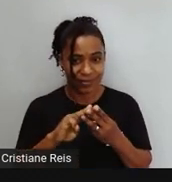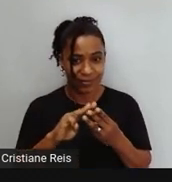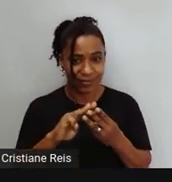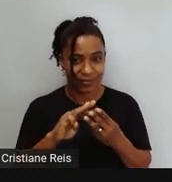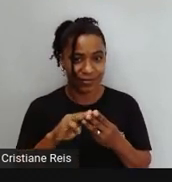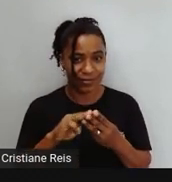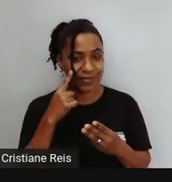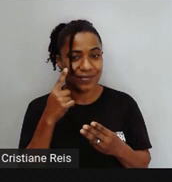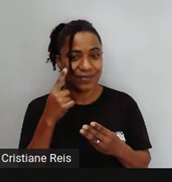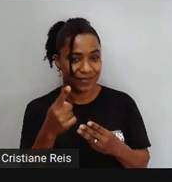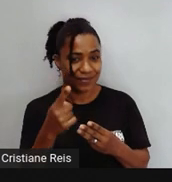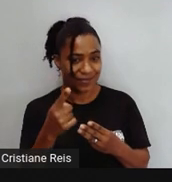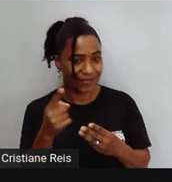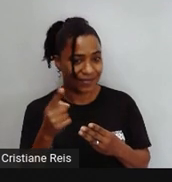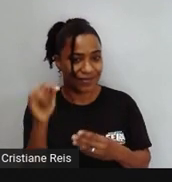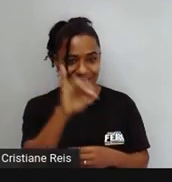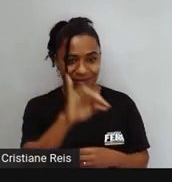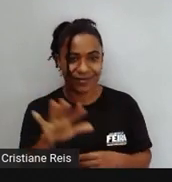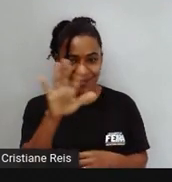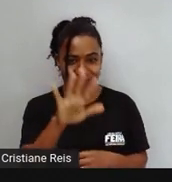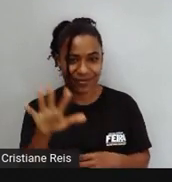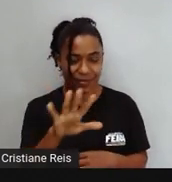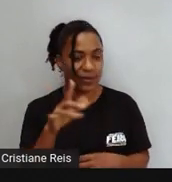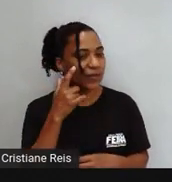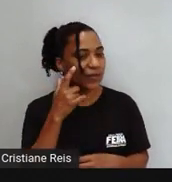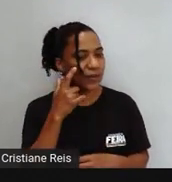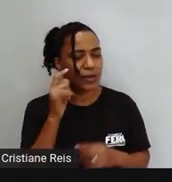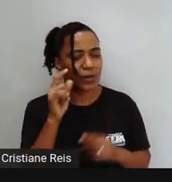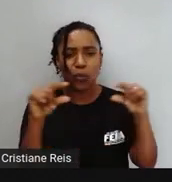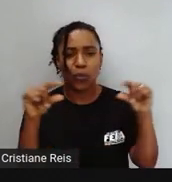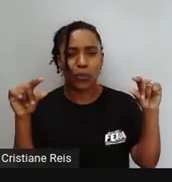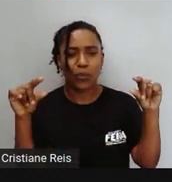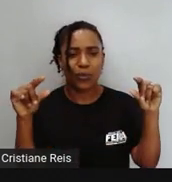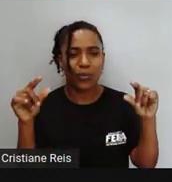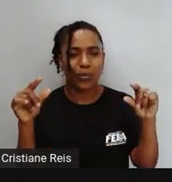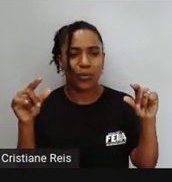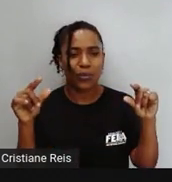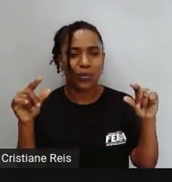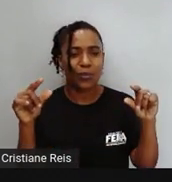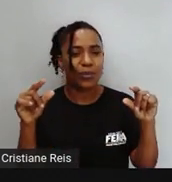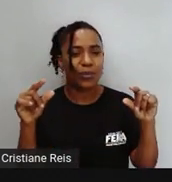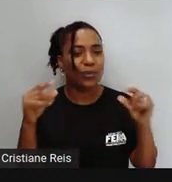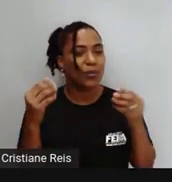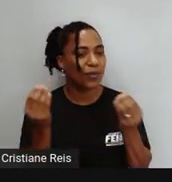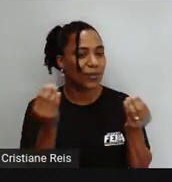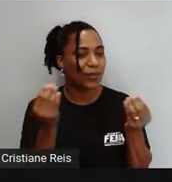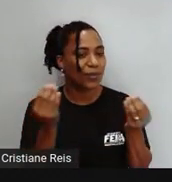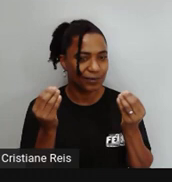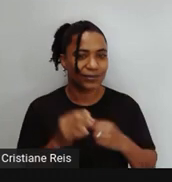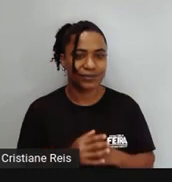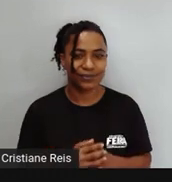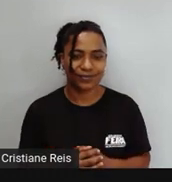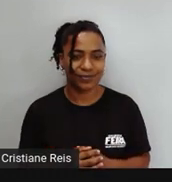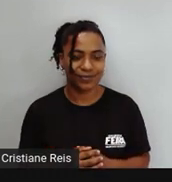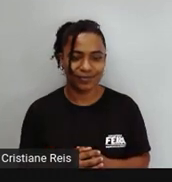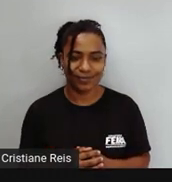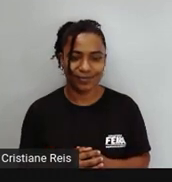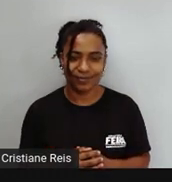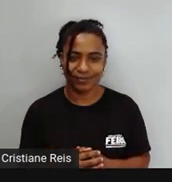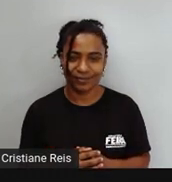vocês encontrem o extenso dela. Então, 3 plus 3 is